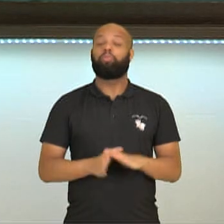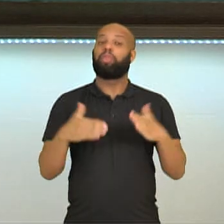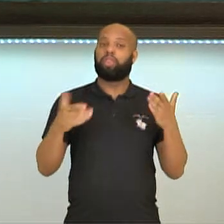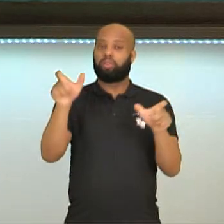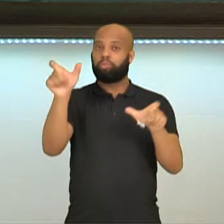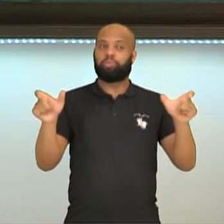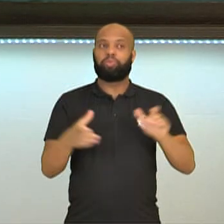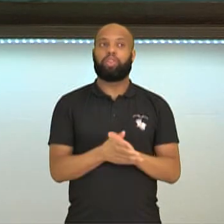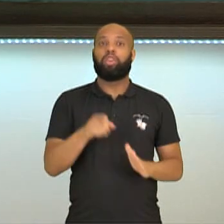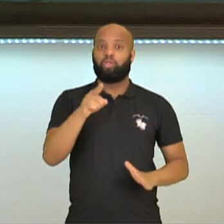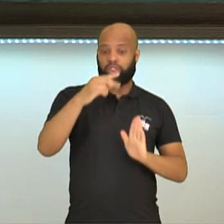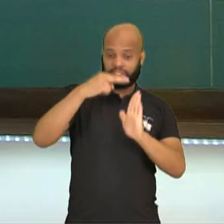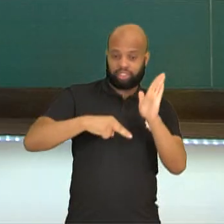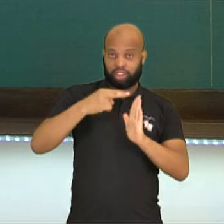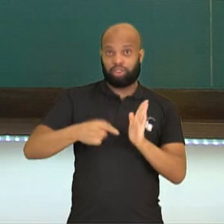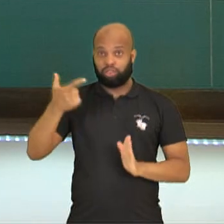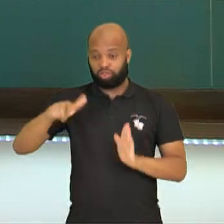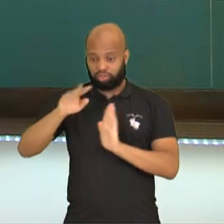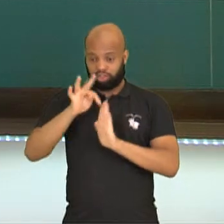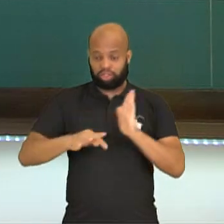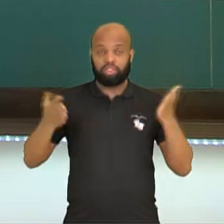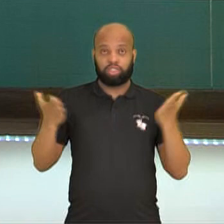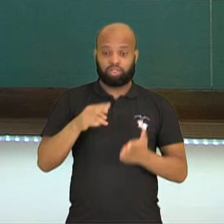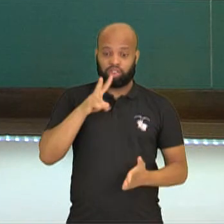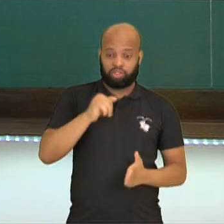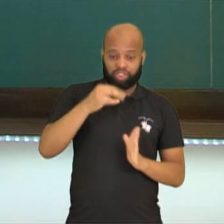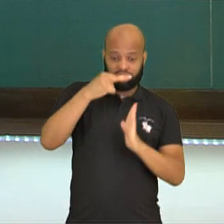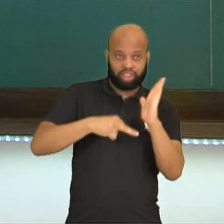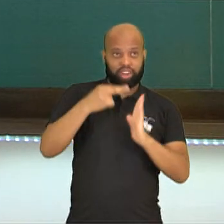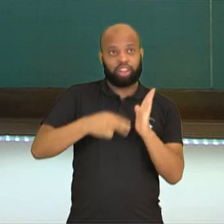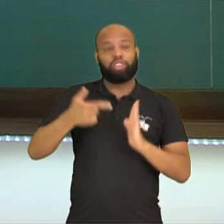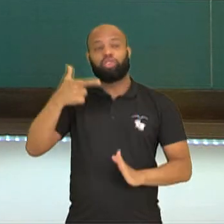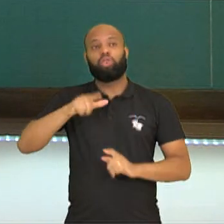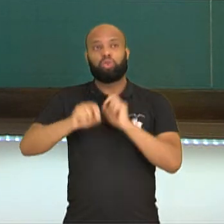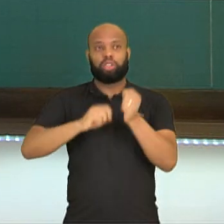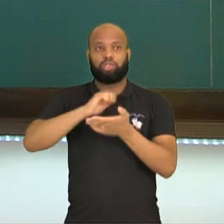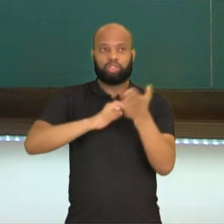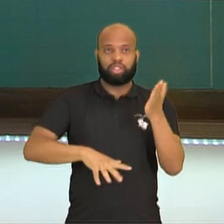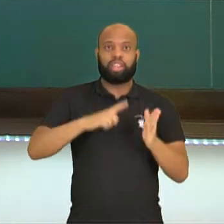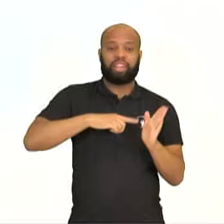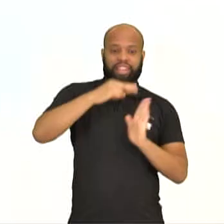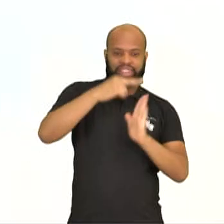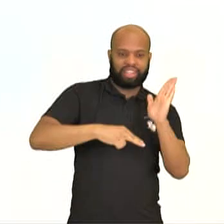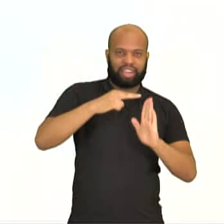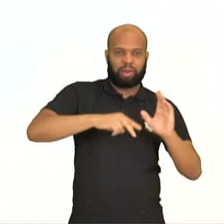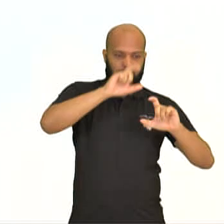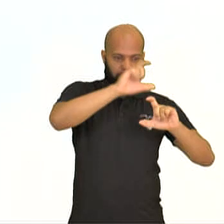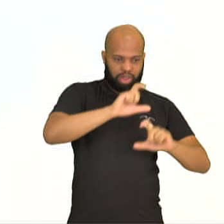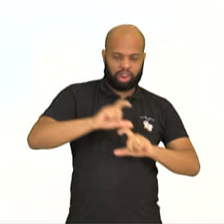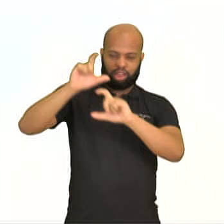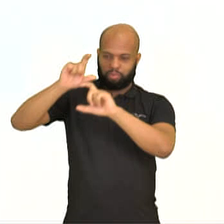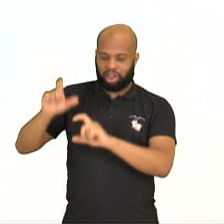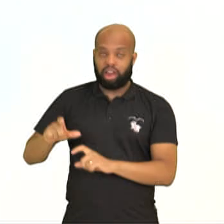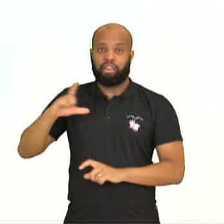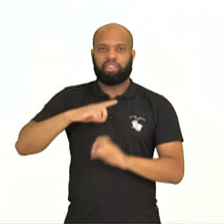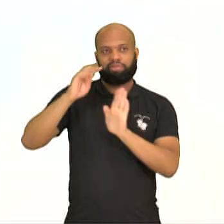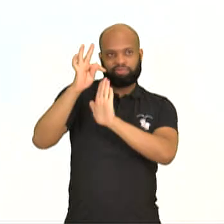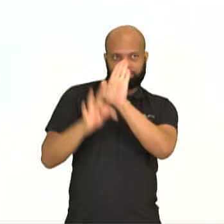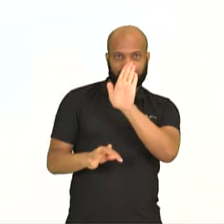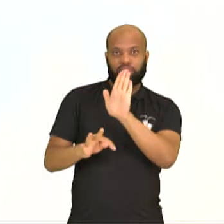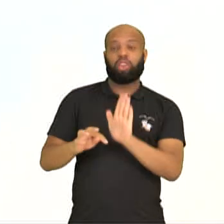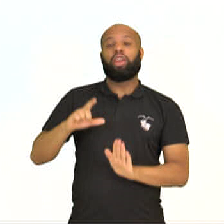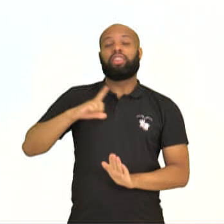Gente, vocês releram o texto e vamos agora reler o nosso comando, né? Releia os 4 últimos parágrafos do texto em destaque,